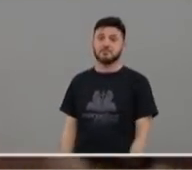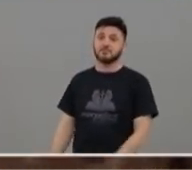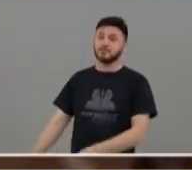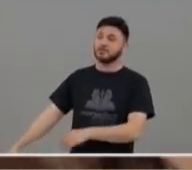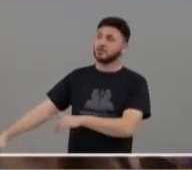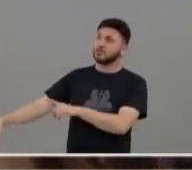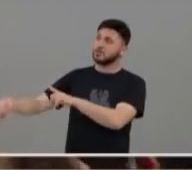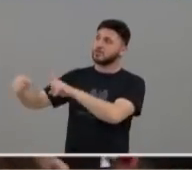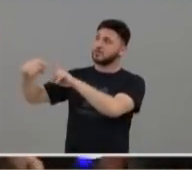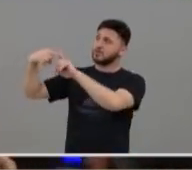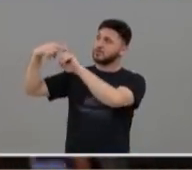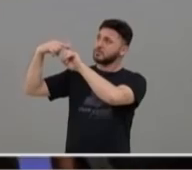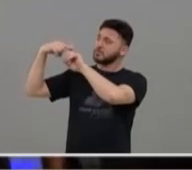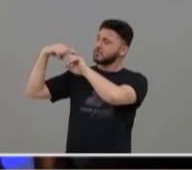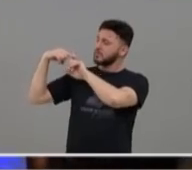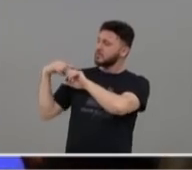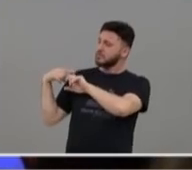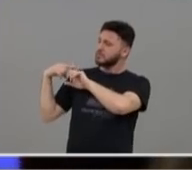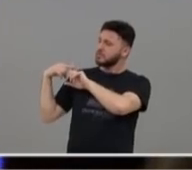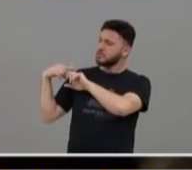reinarás. Ó